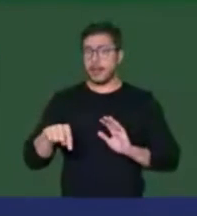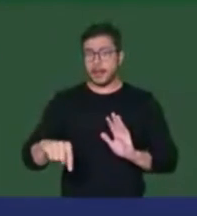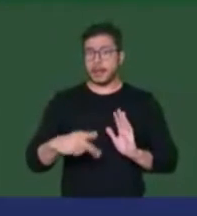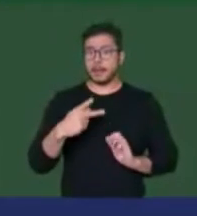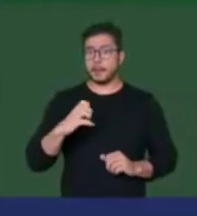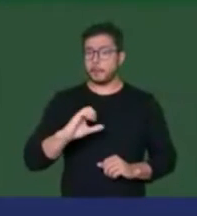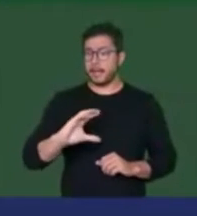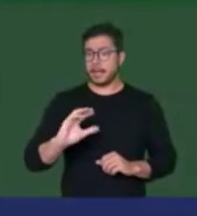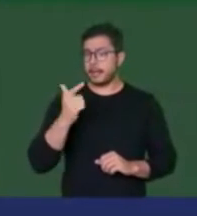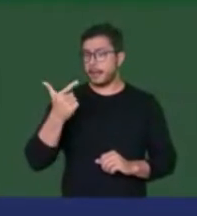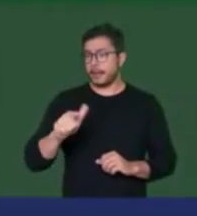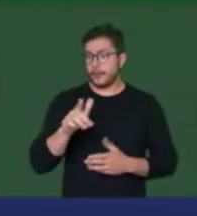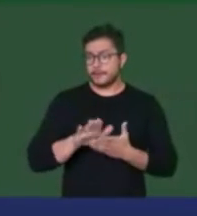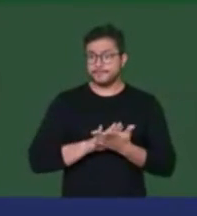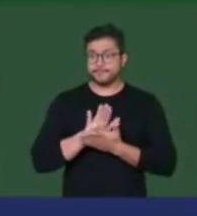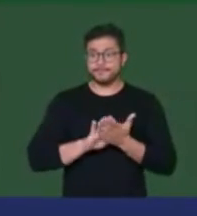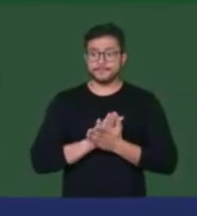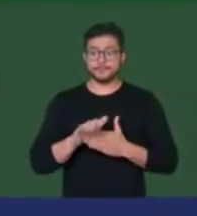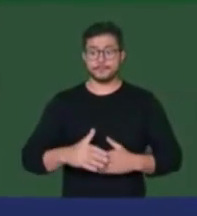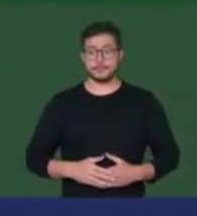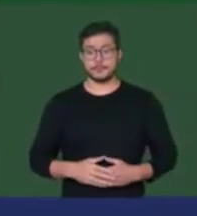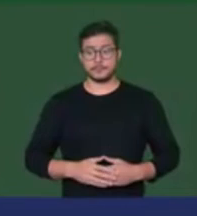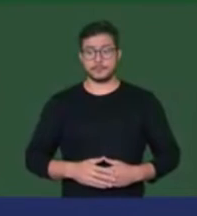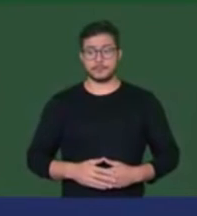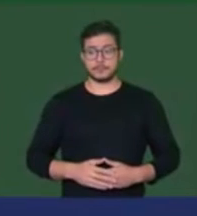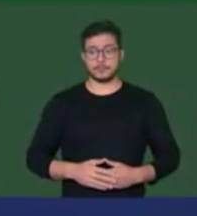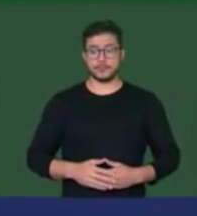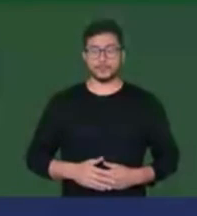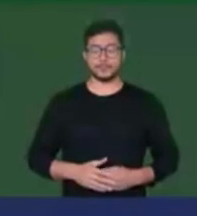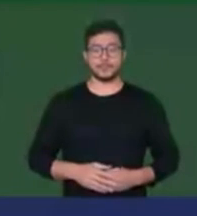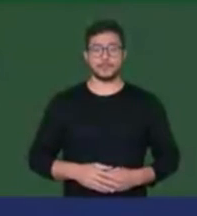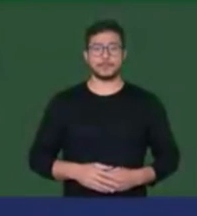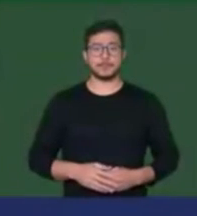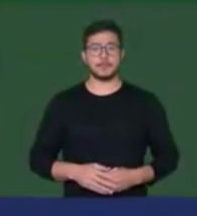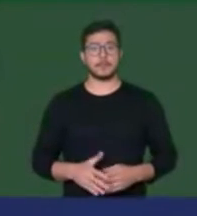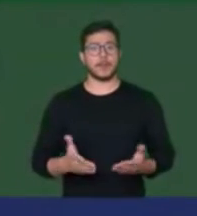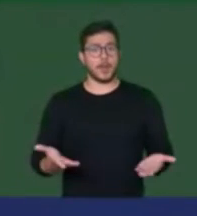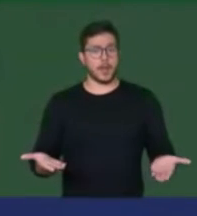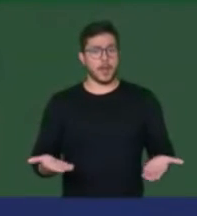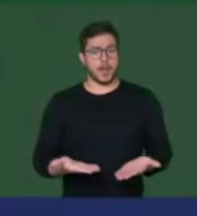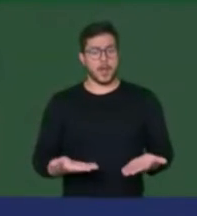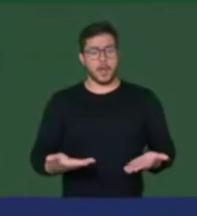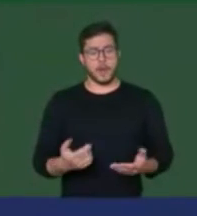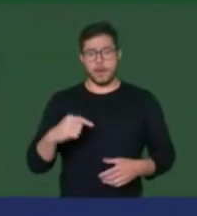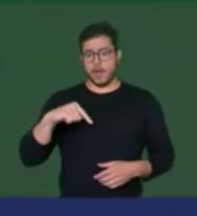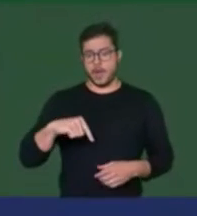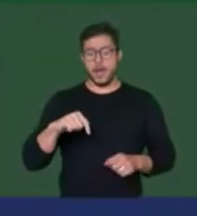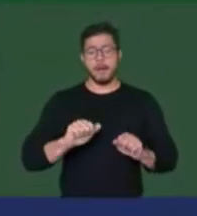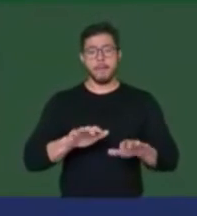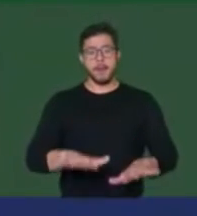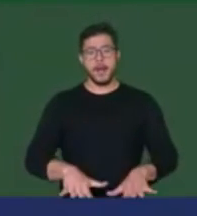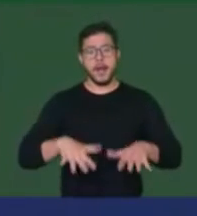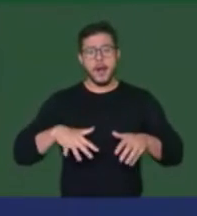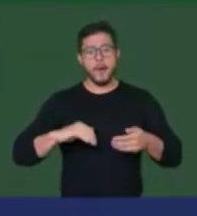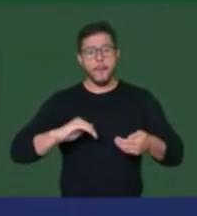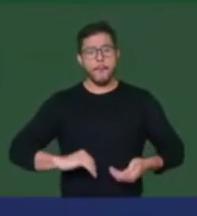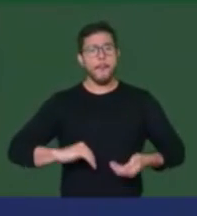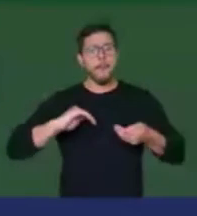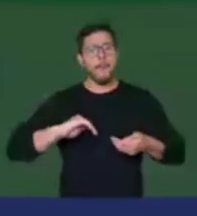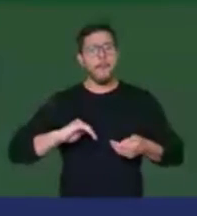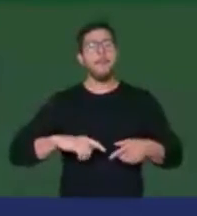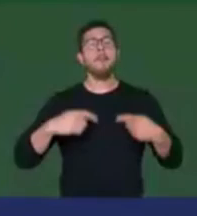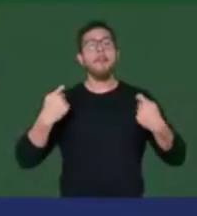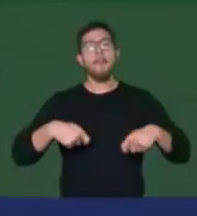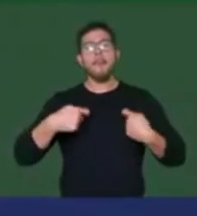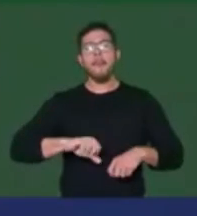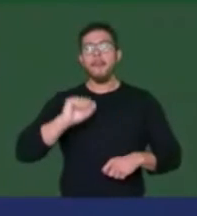disso. E agora o que cabe a esse plenário do Congresso Nacional é derrubar esses